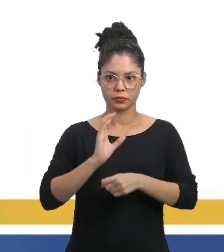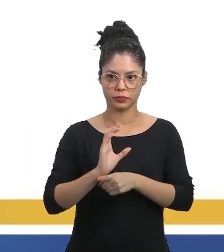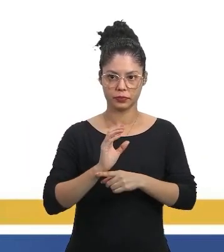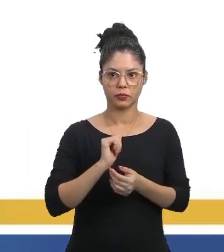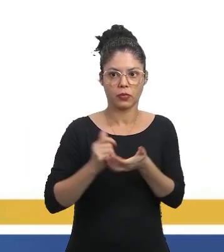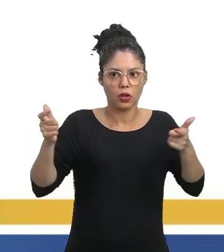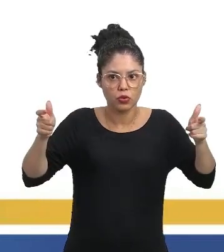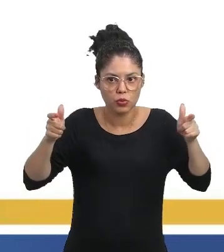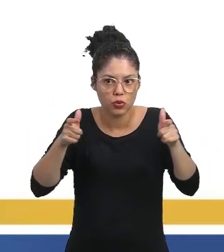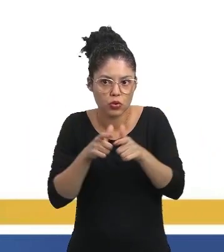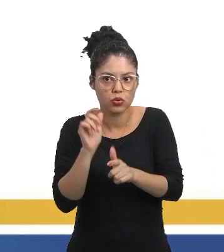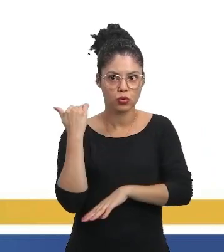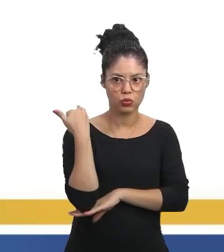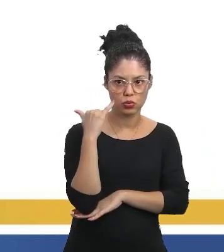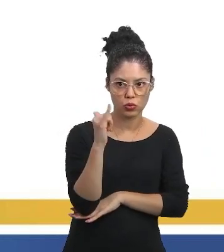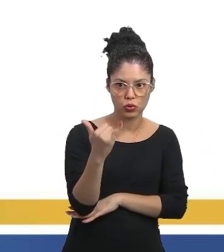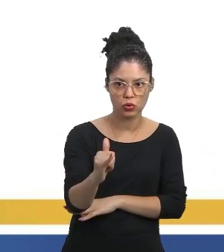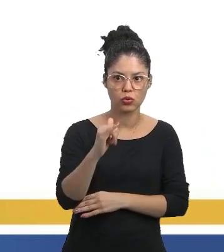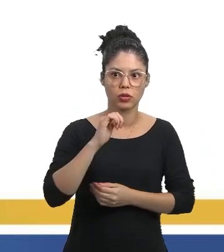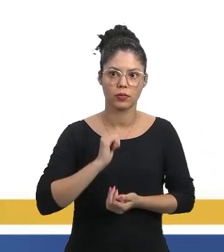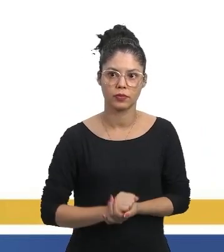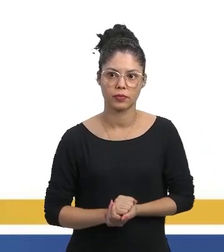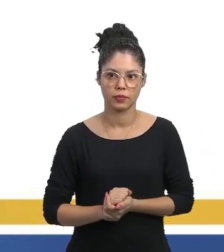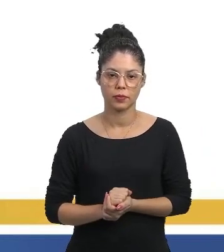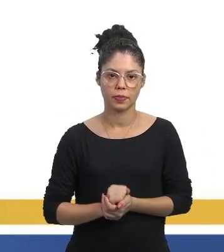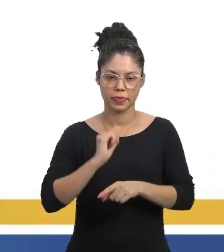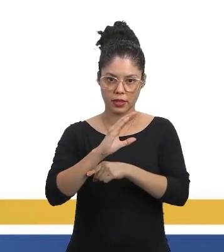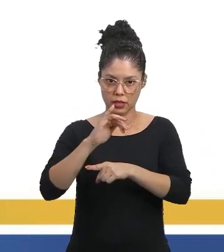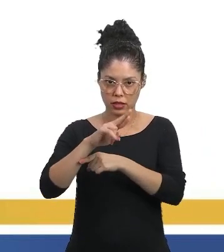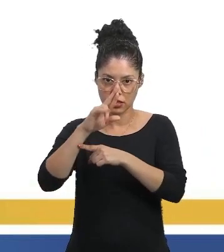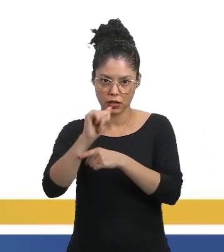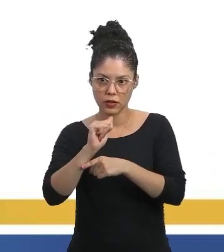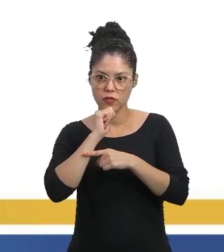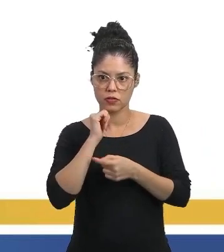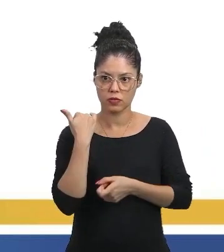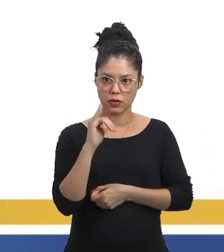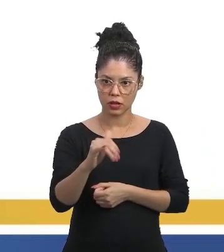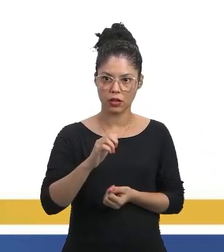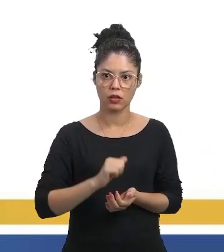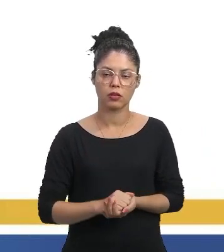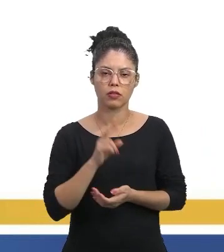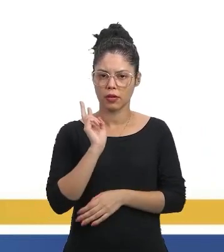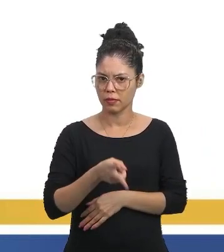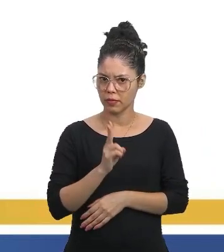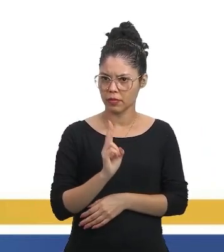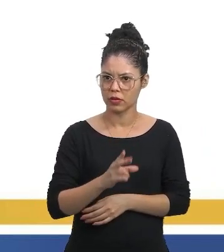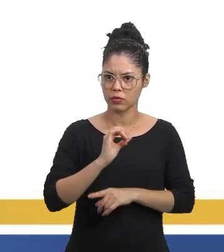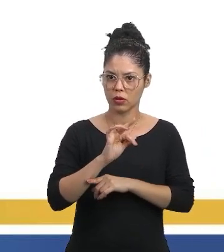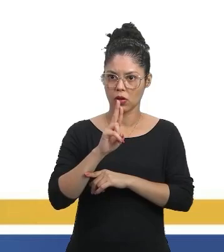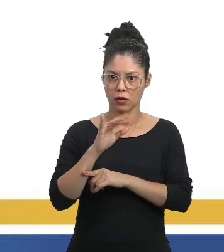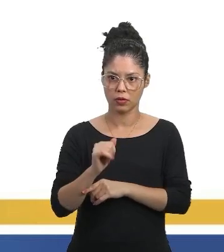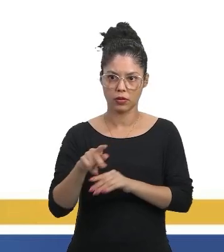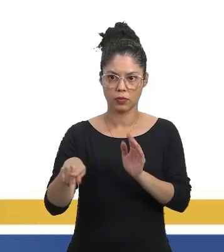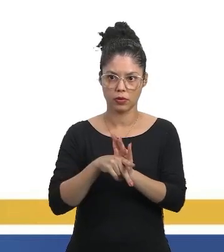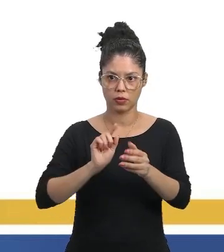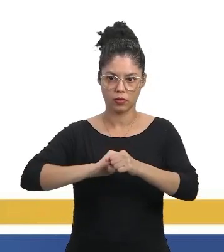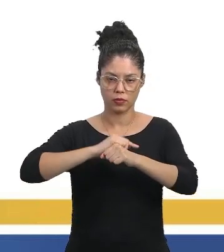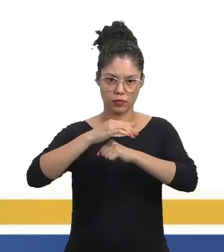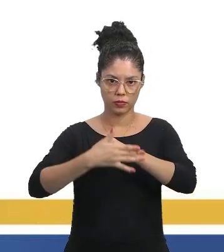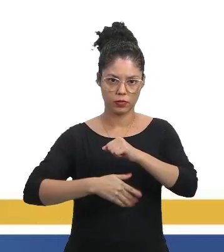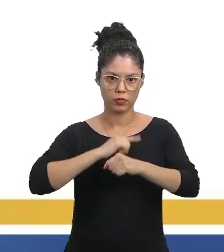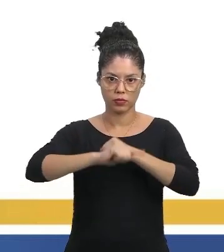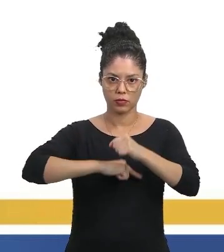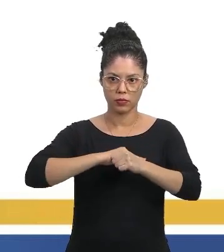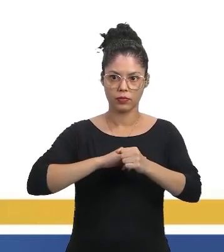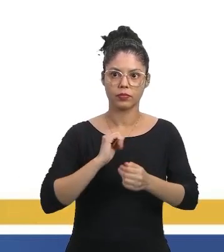C. Diminuição da energia cinética dos elétrons em uma mesma órbita na eletrosfera. Gente, se acontecer